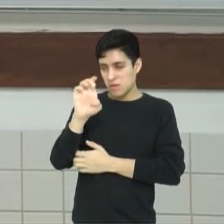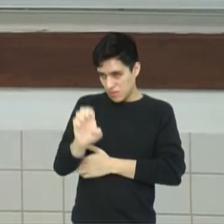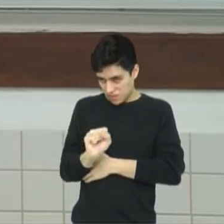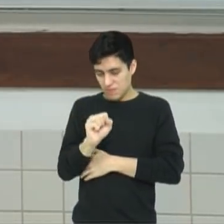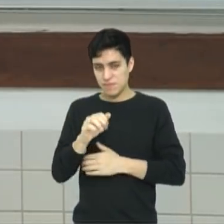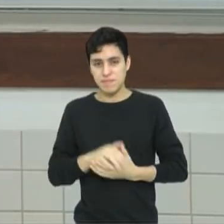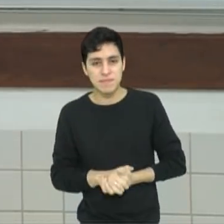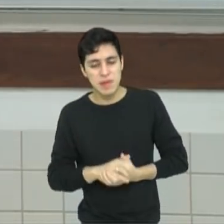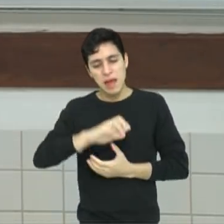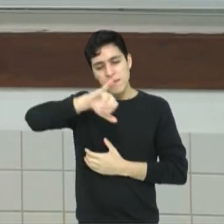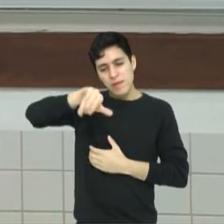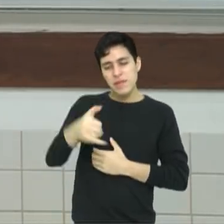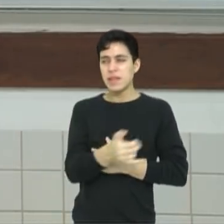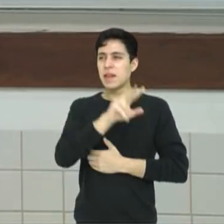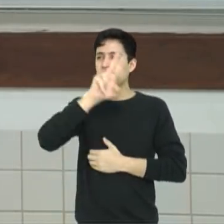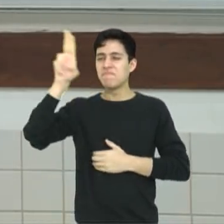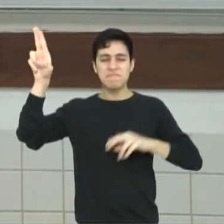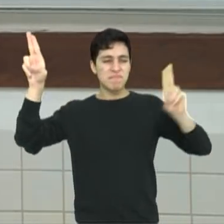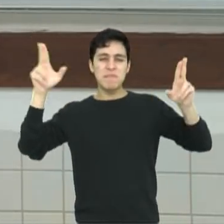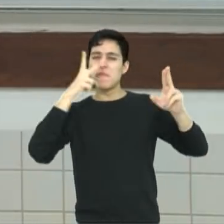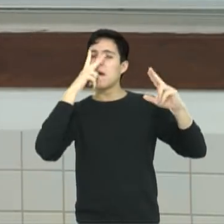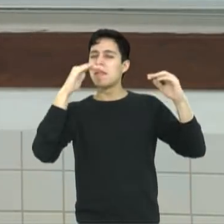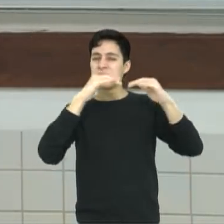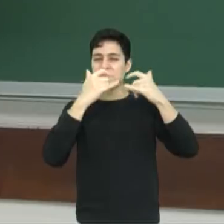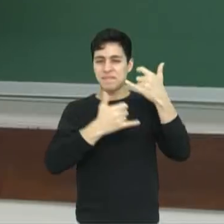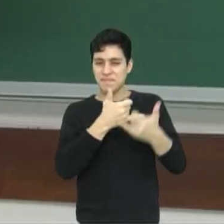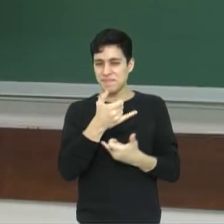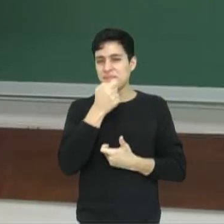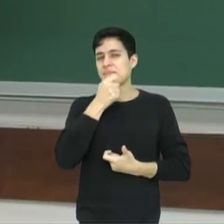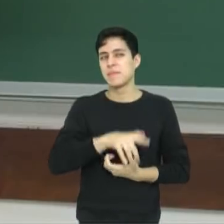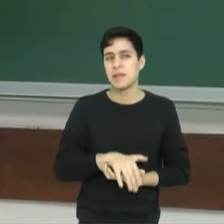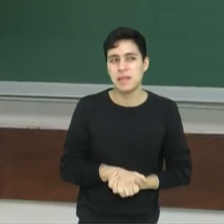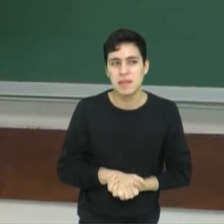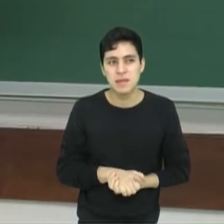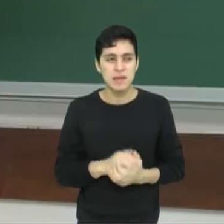daí aproveitaram a brincadeira e fizeram uma espécie de uma